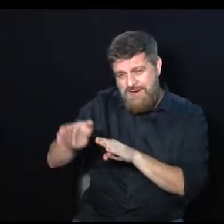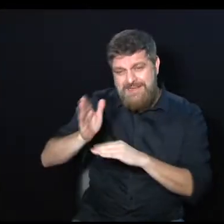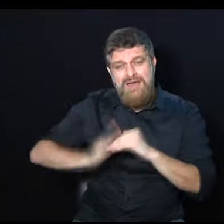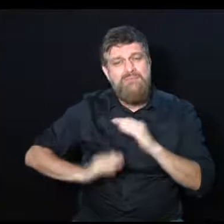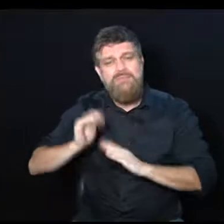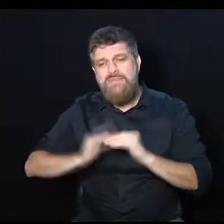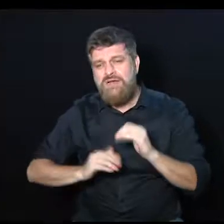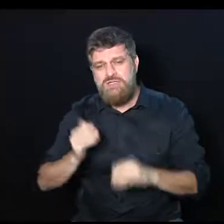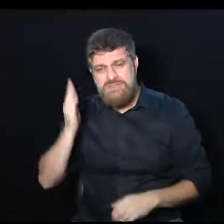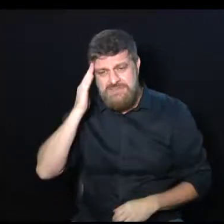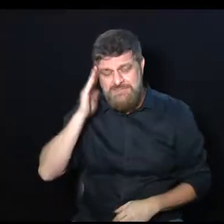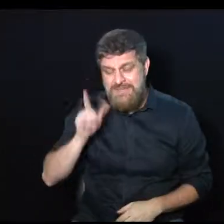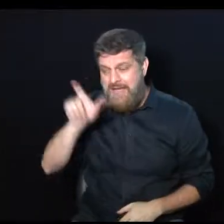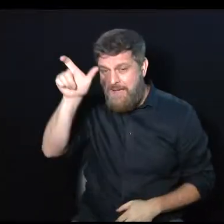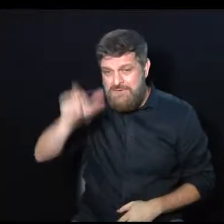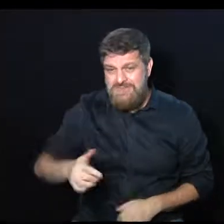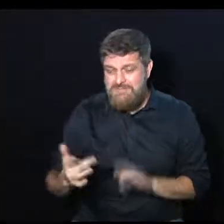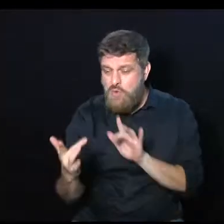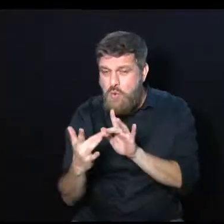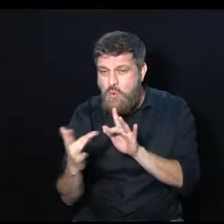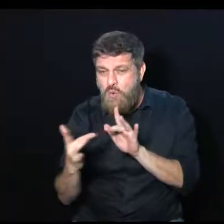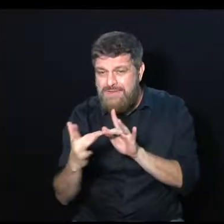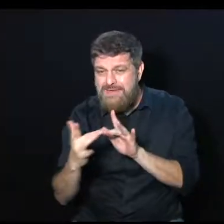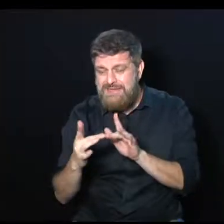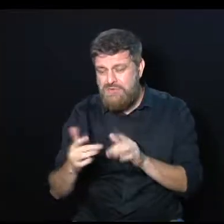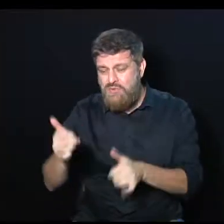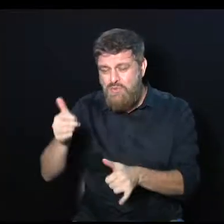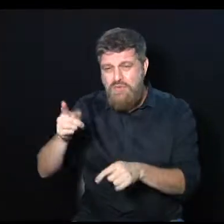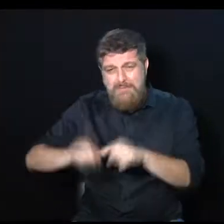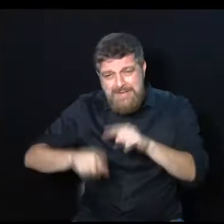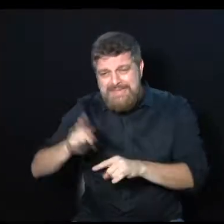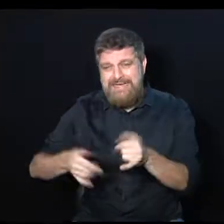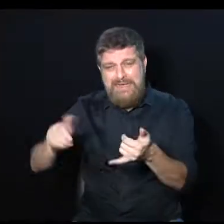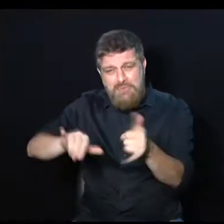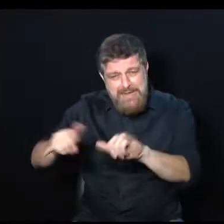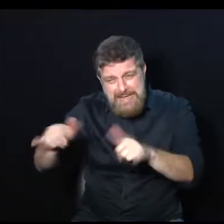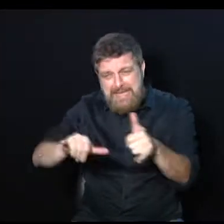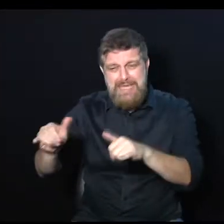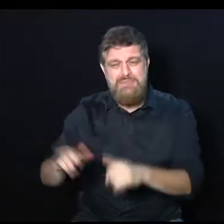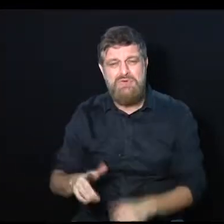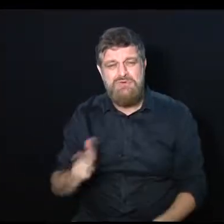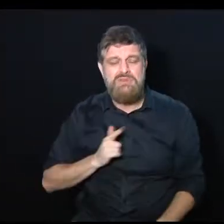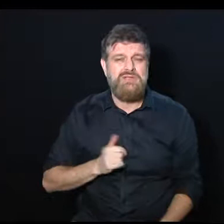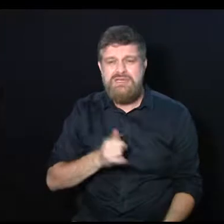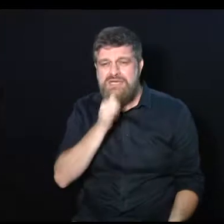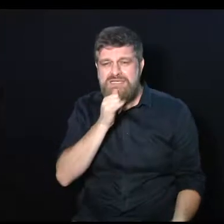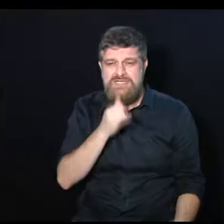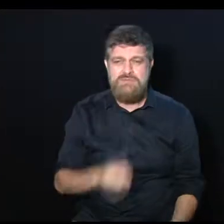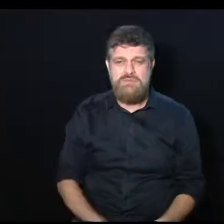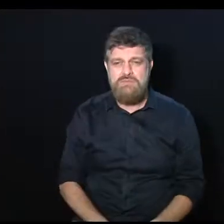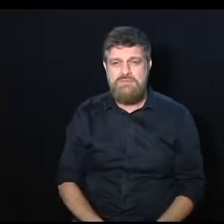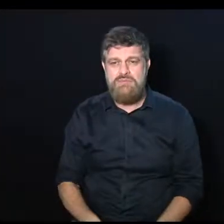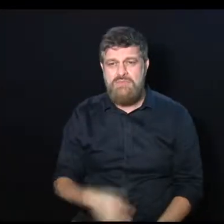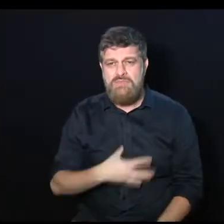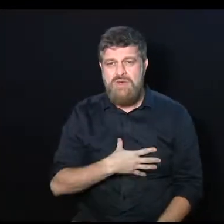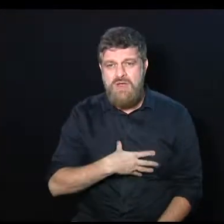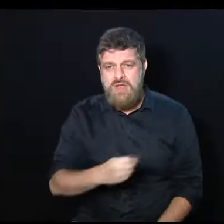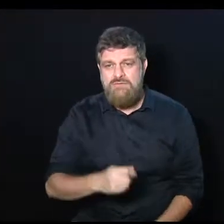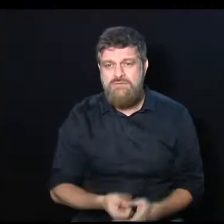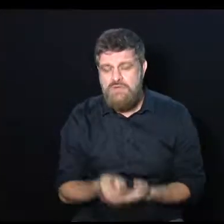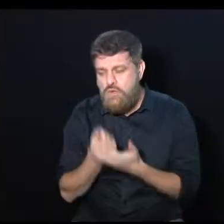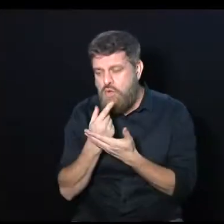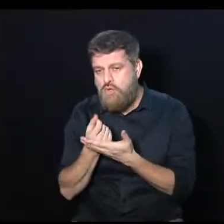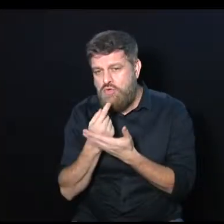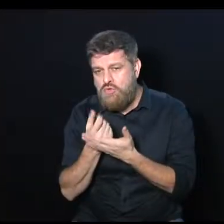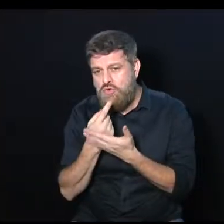iniciais frente à exposição tóxica, aquilo que eu já comentei. Então, vou dar um exemplo. No passado, meu filho tomou 10 comprimidos de AS